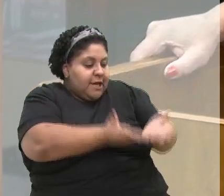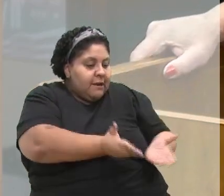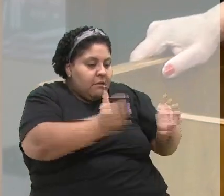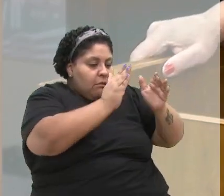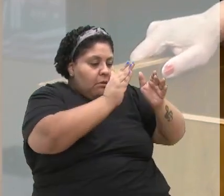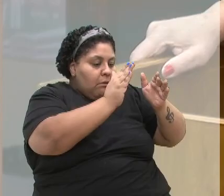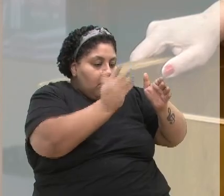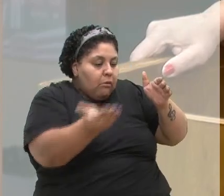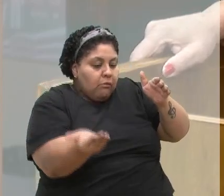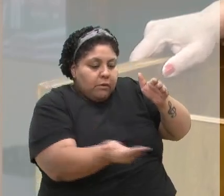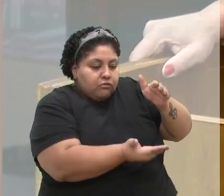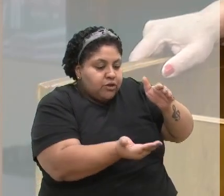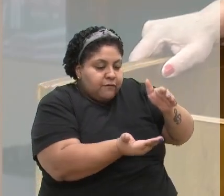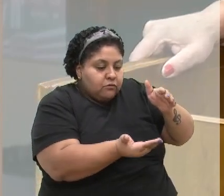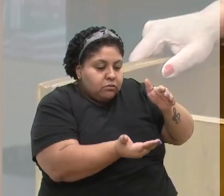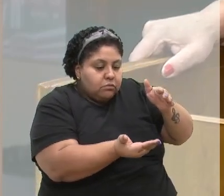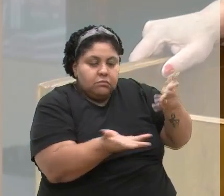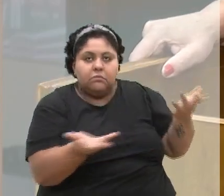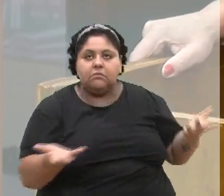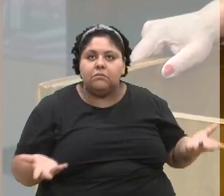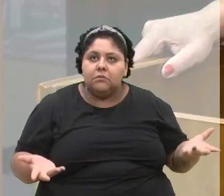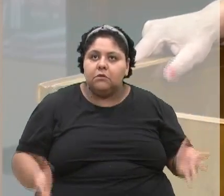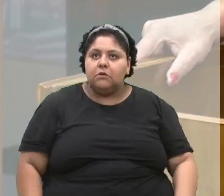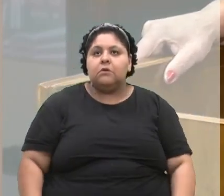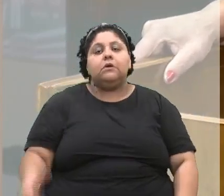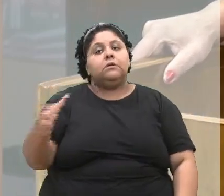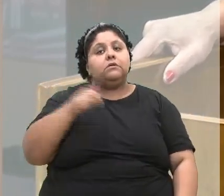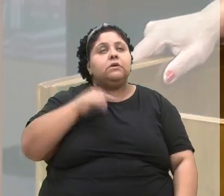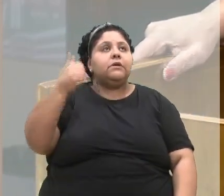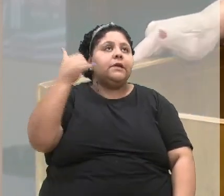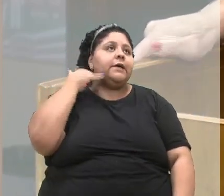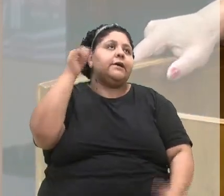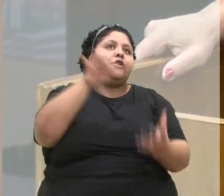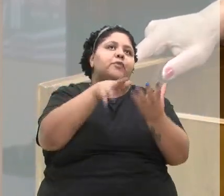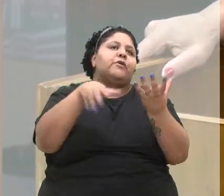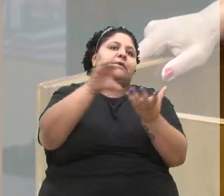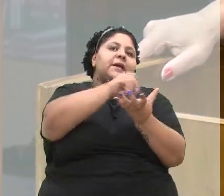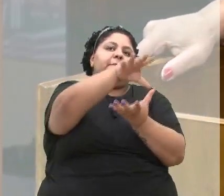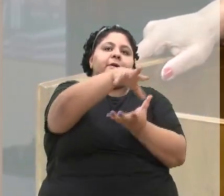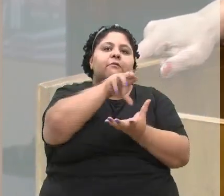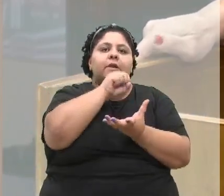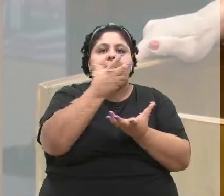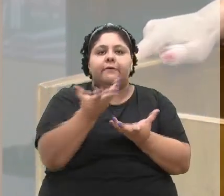muito complicado. Olha o lixo. Eu tenho que estar ligando para a Codeca e recolher.